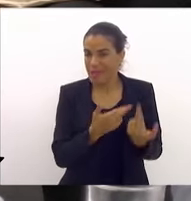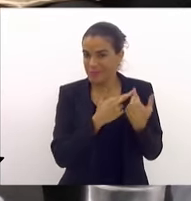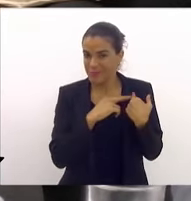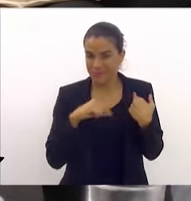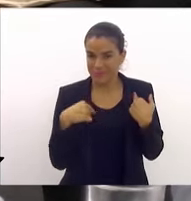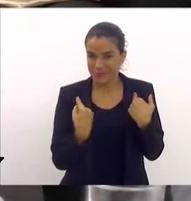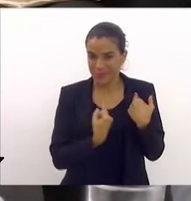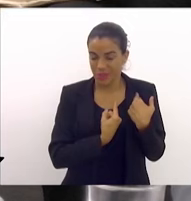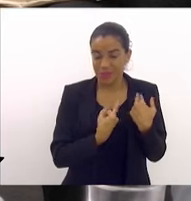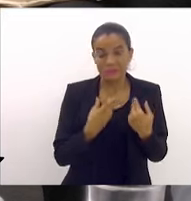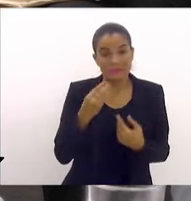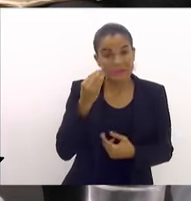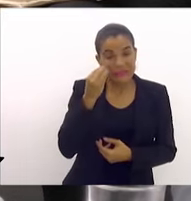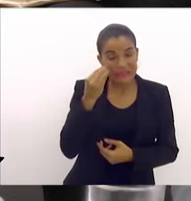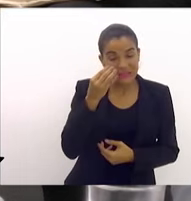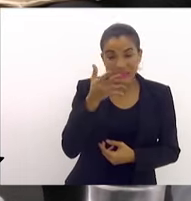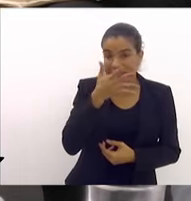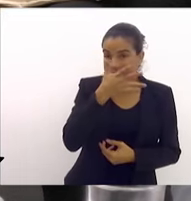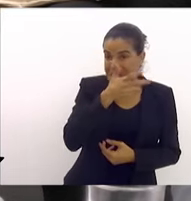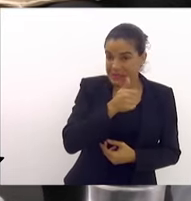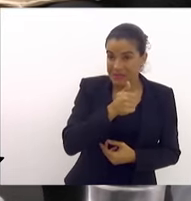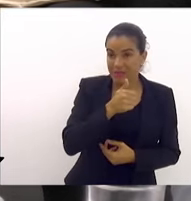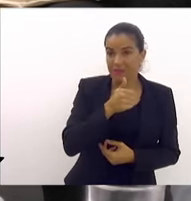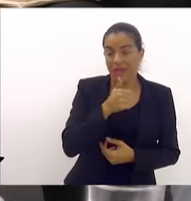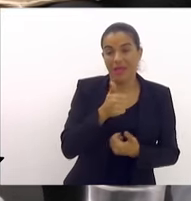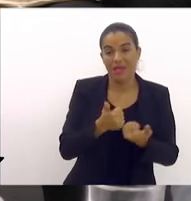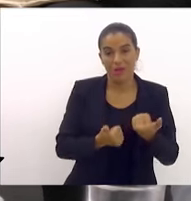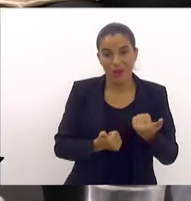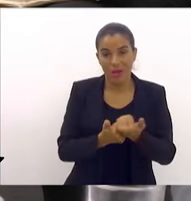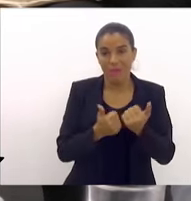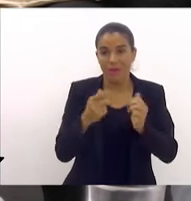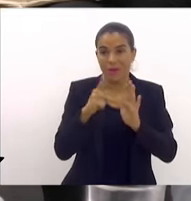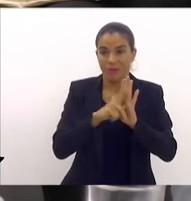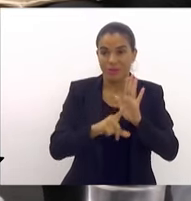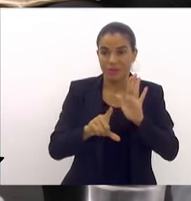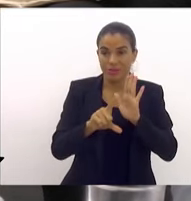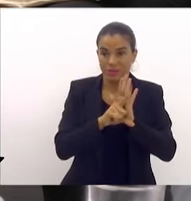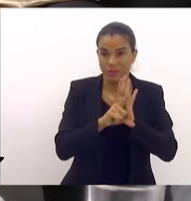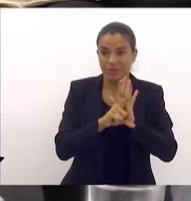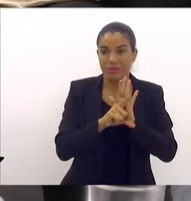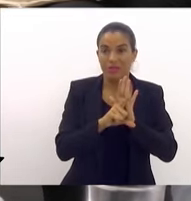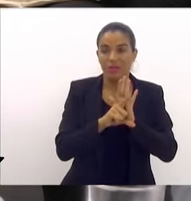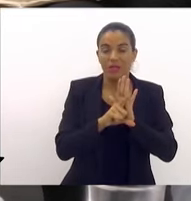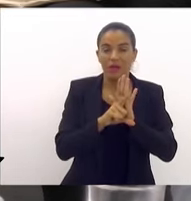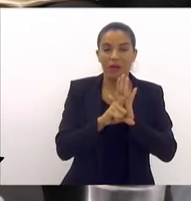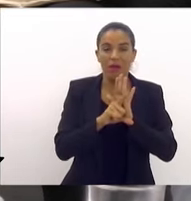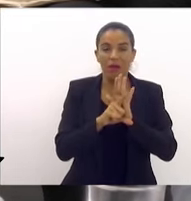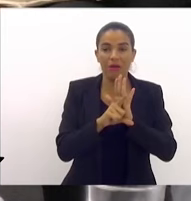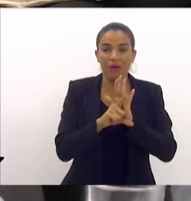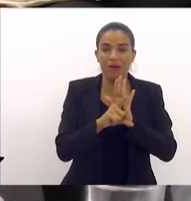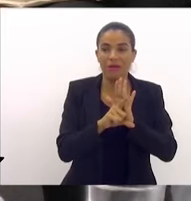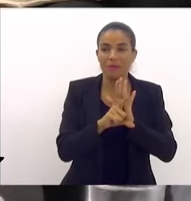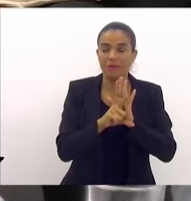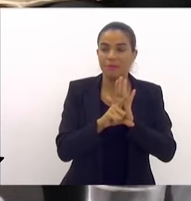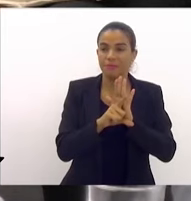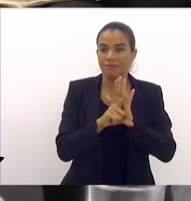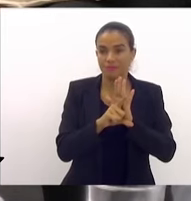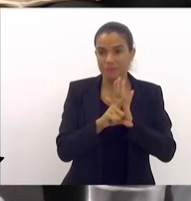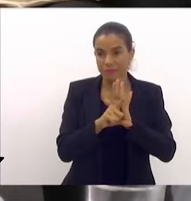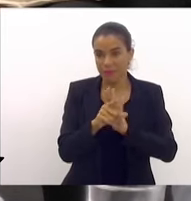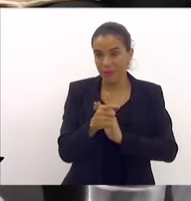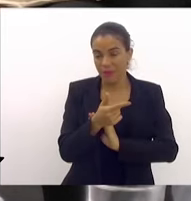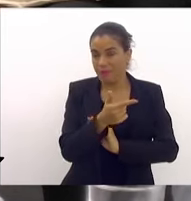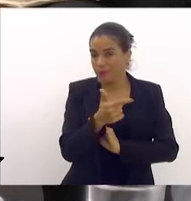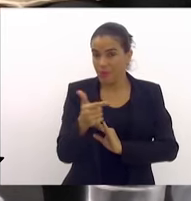tentar salvar e colaborar com o projeto, que não prevê, data vênia,